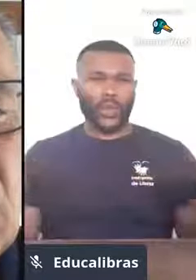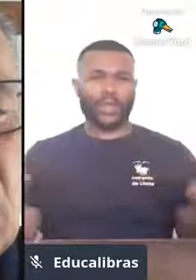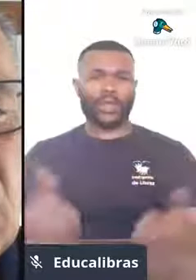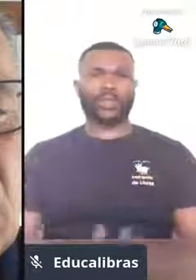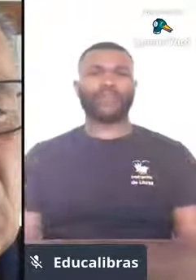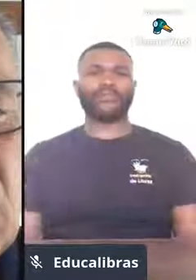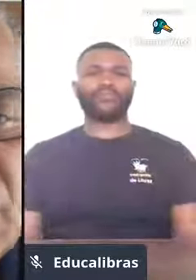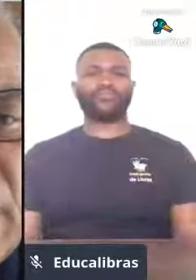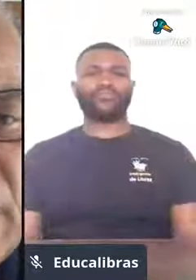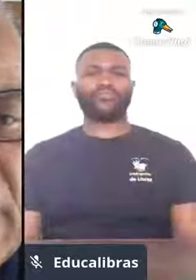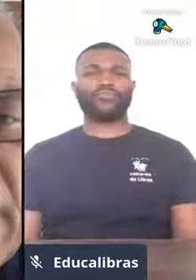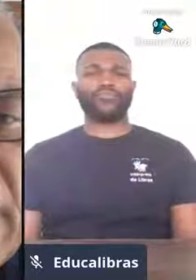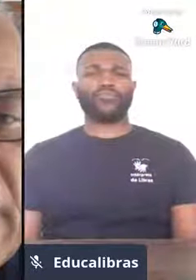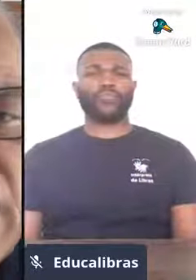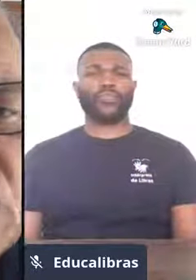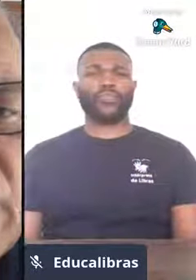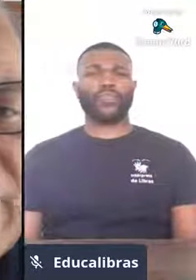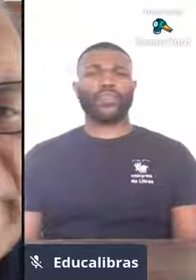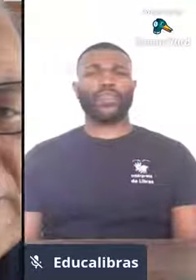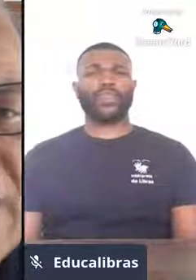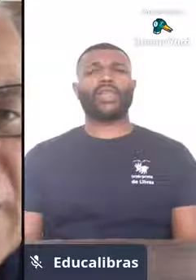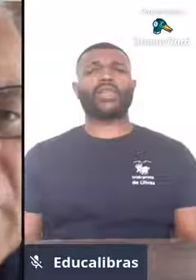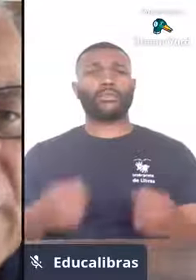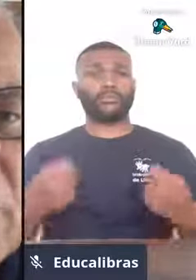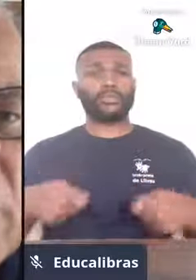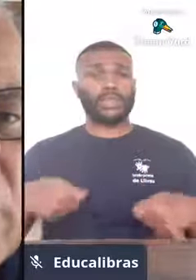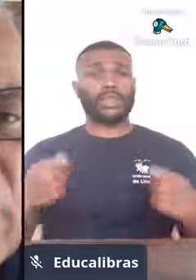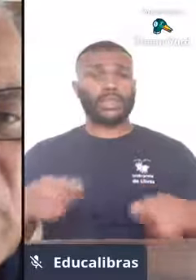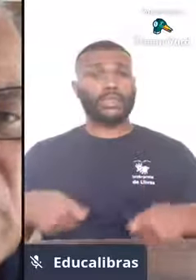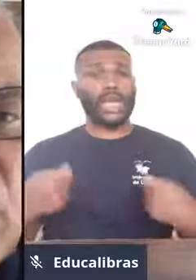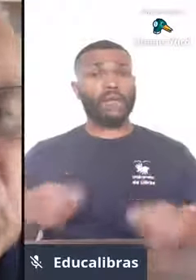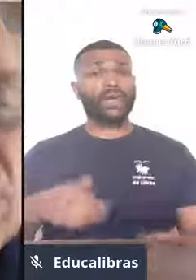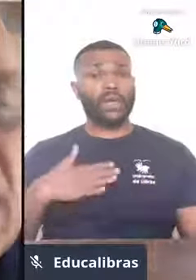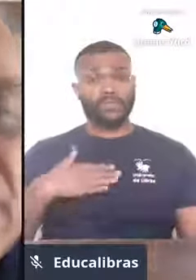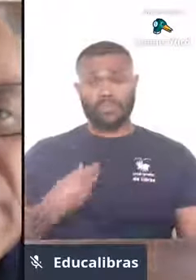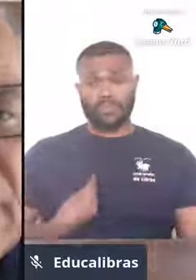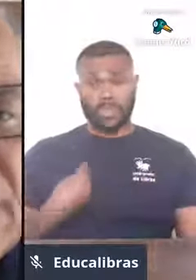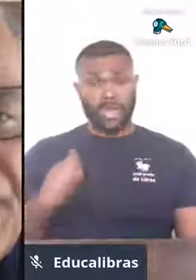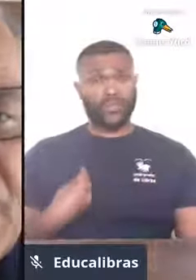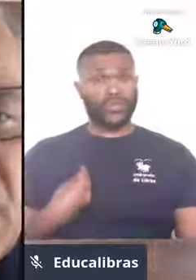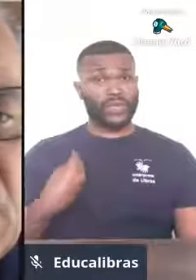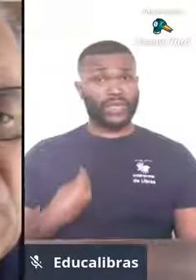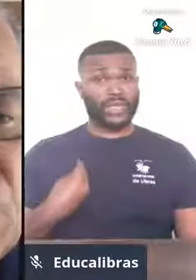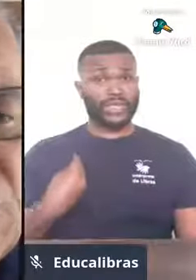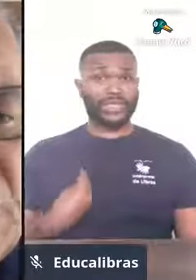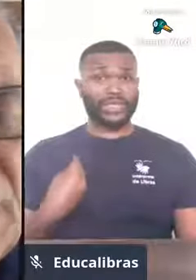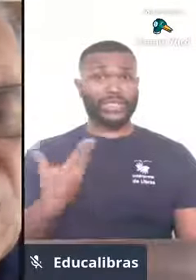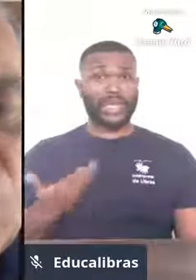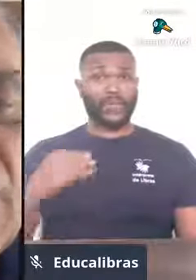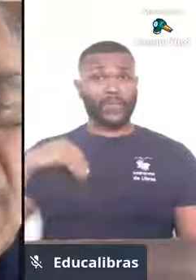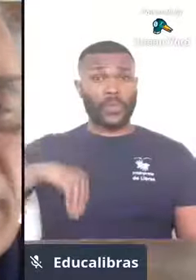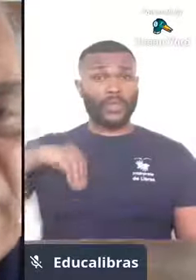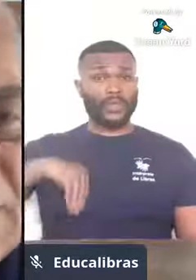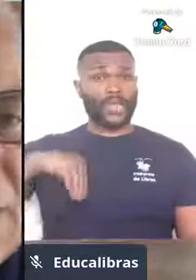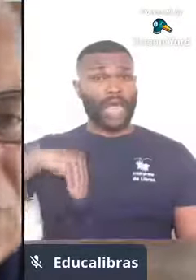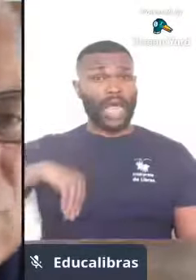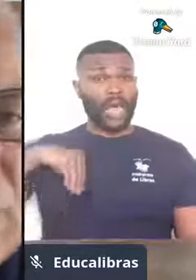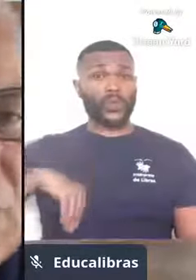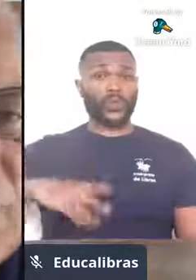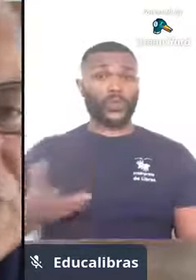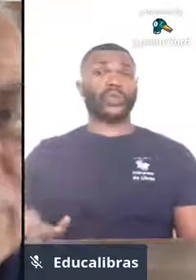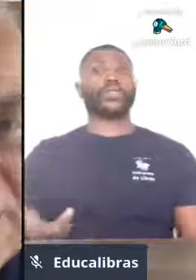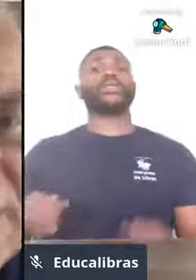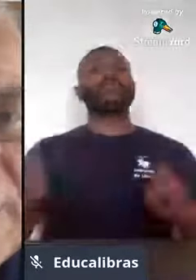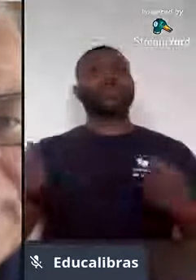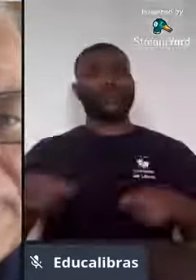que eu não podia deixar, é a minha sobrevivência, era o meu salário, né? Então, eu tinha que voltar para a área de eletrônica e eu